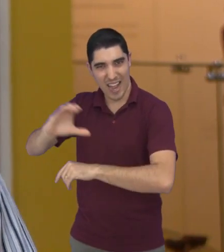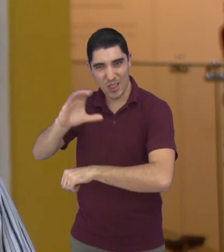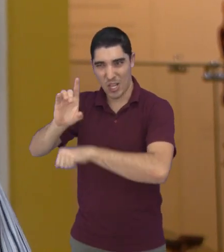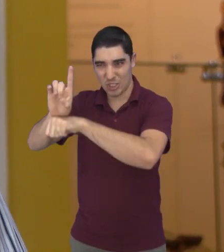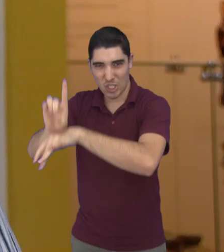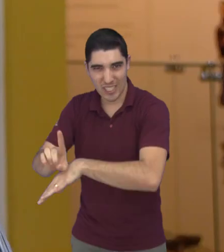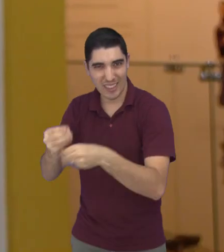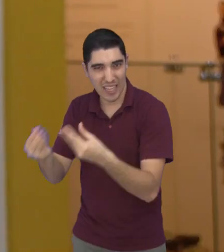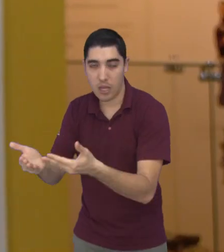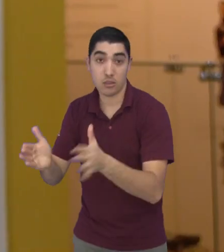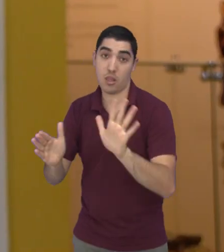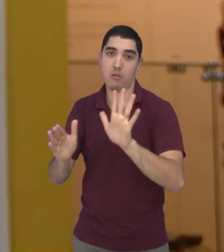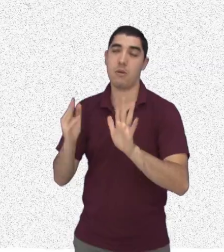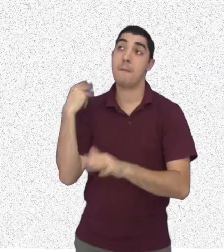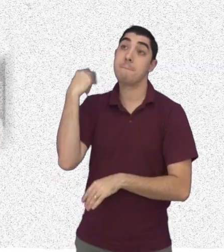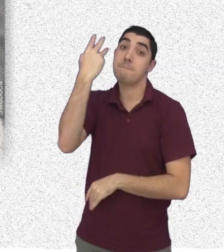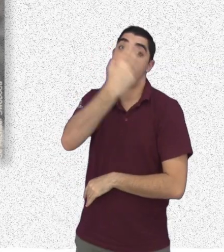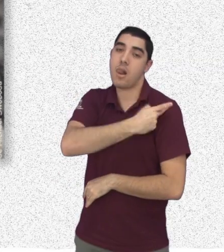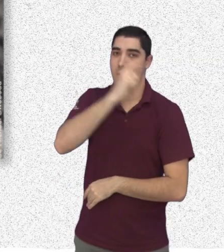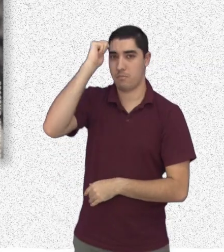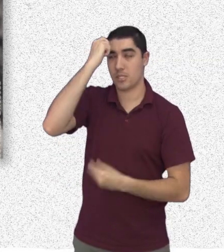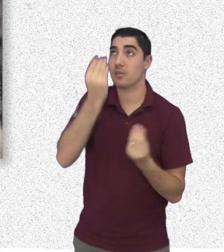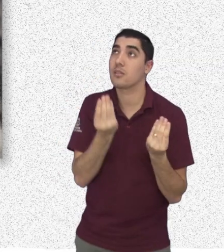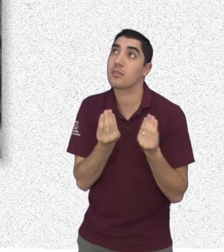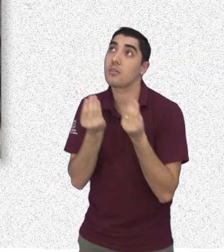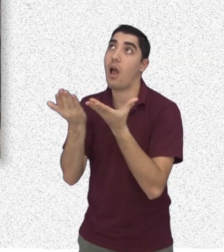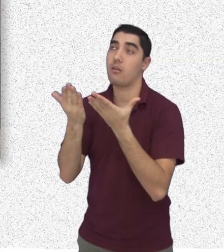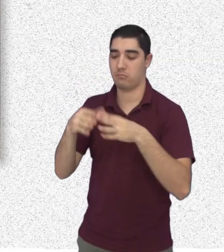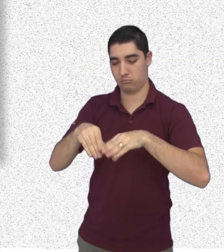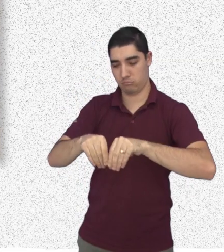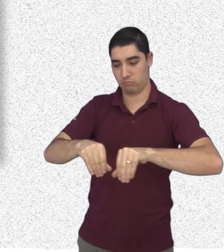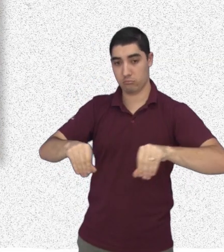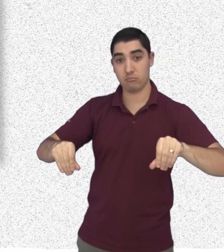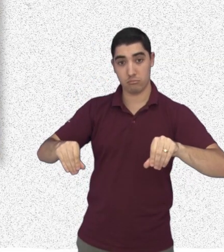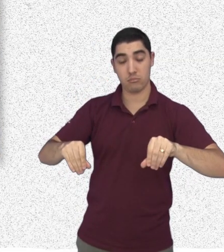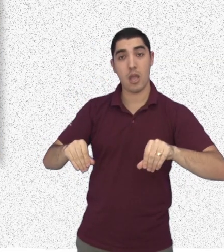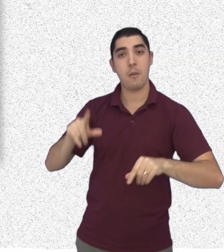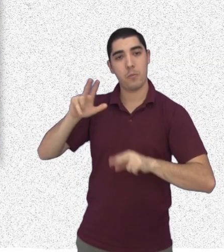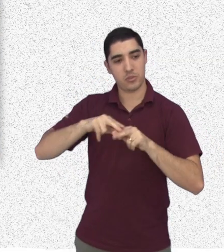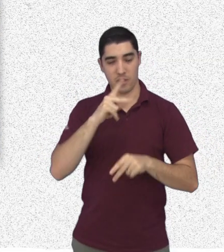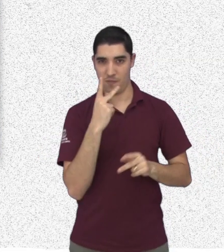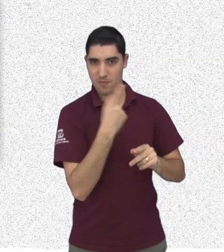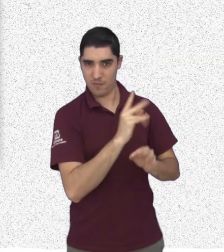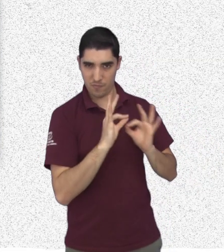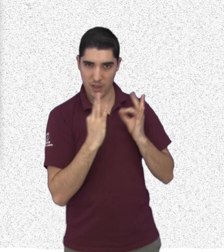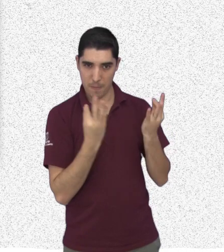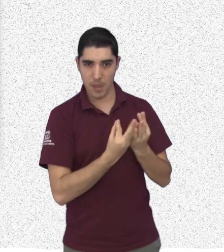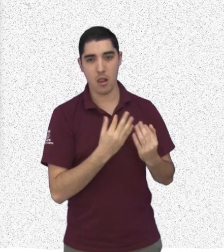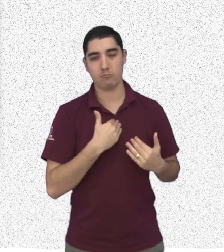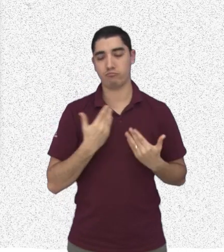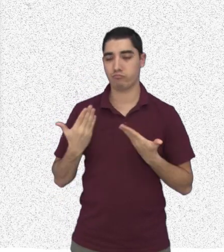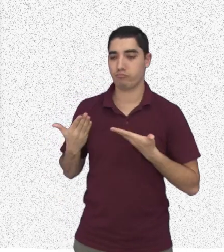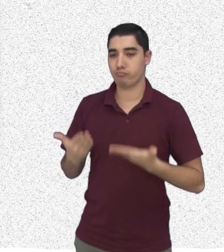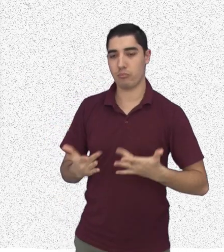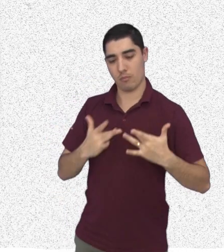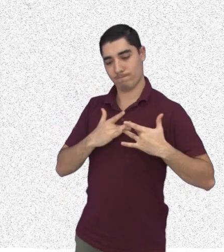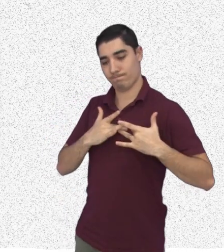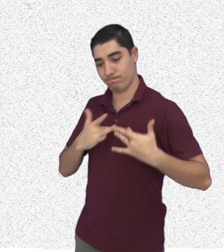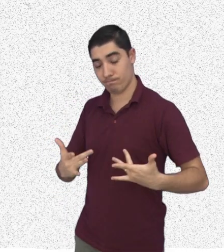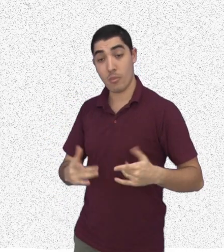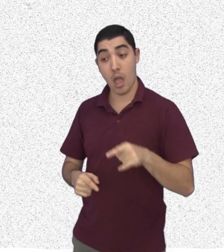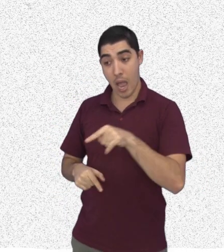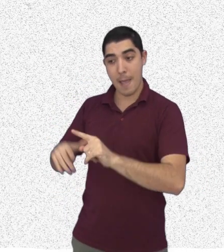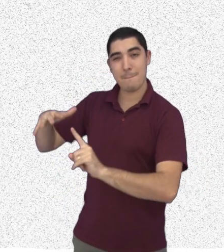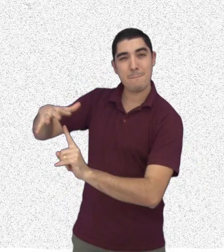sim à Nossa Senhora Aparecida. Então é uma doação feita por um membro da família e a praça deixa de